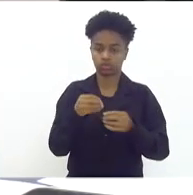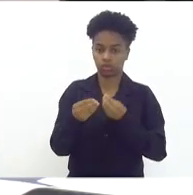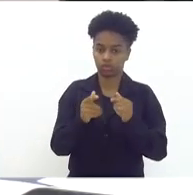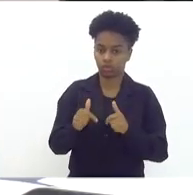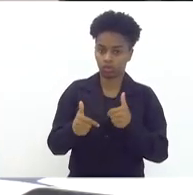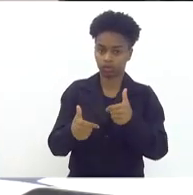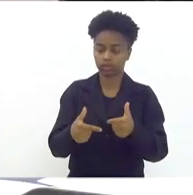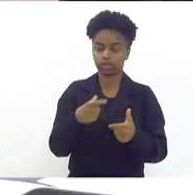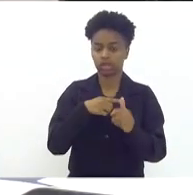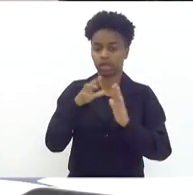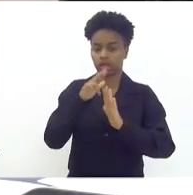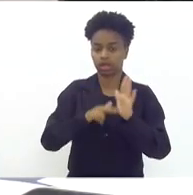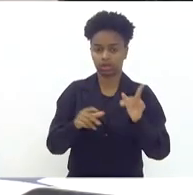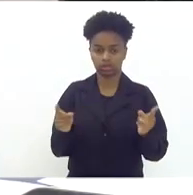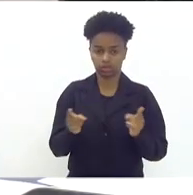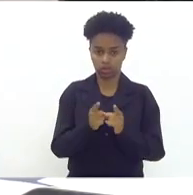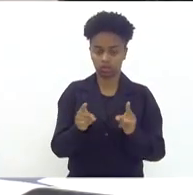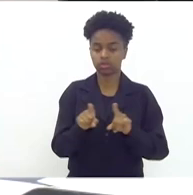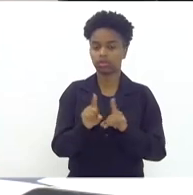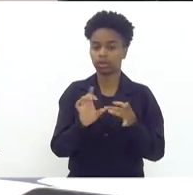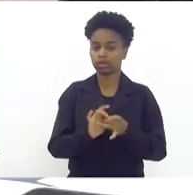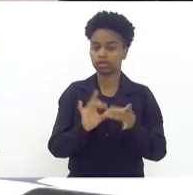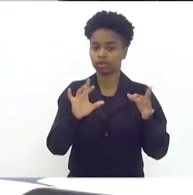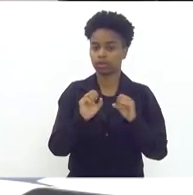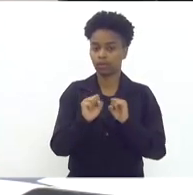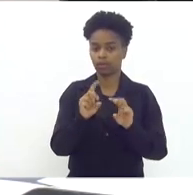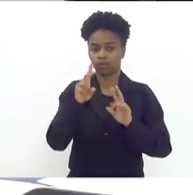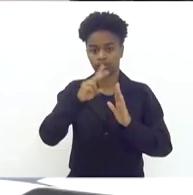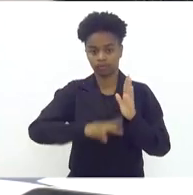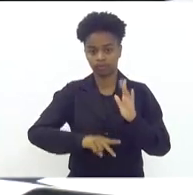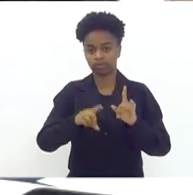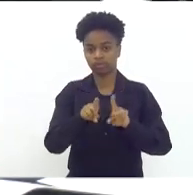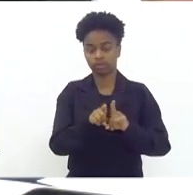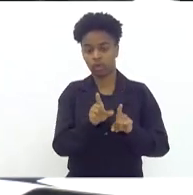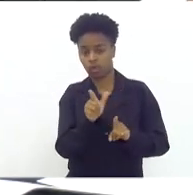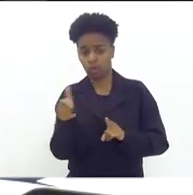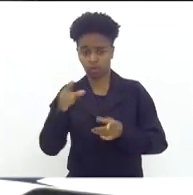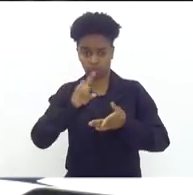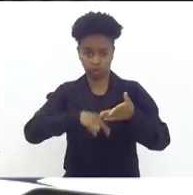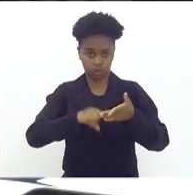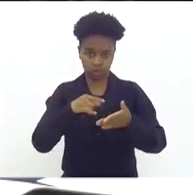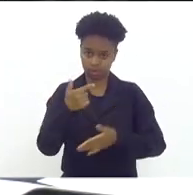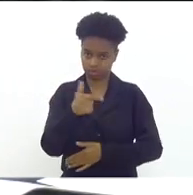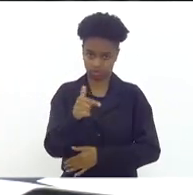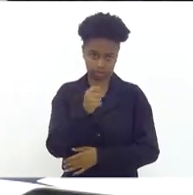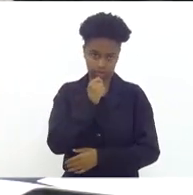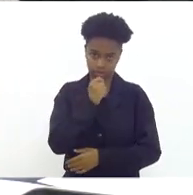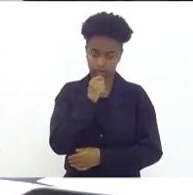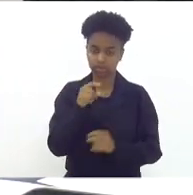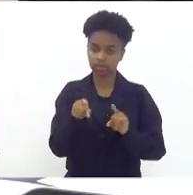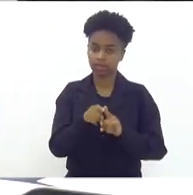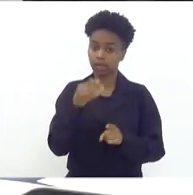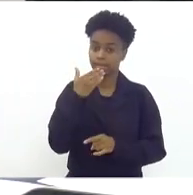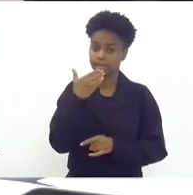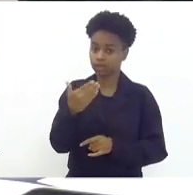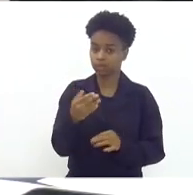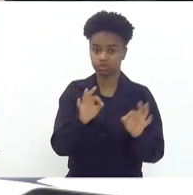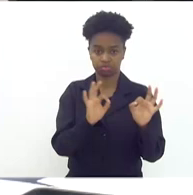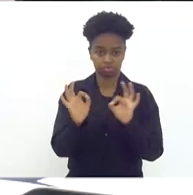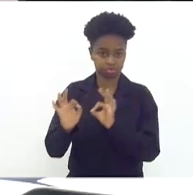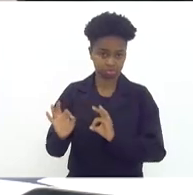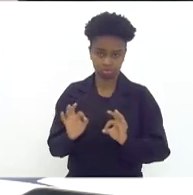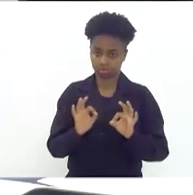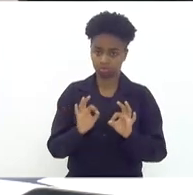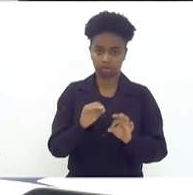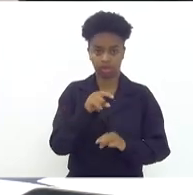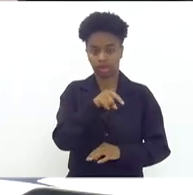um relatório curto mas também tá à disposição e nem um outro documento foi juntado até agora tão pouco a solicitações realizadas para concessionária